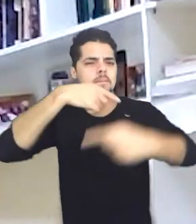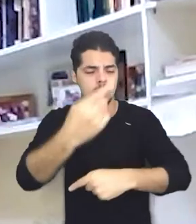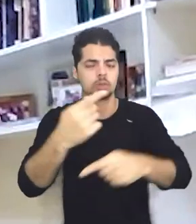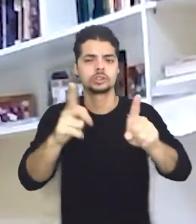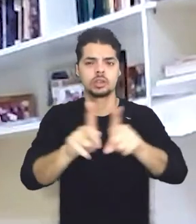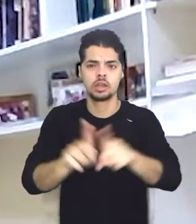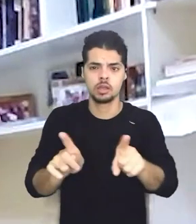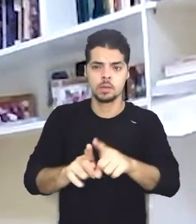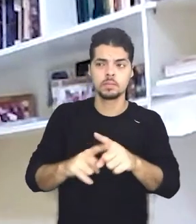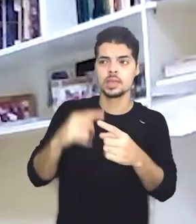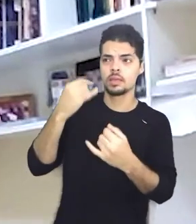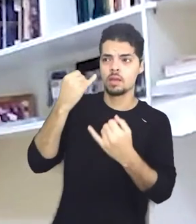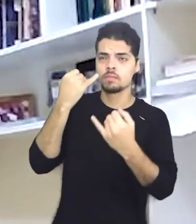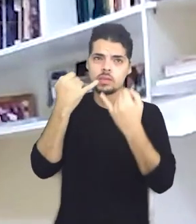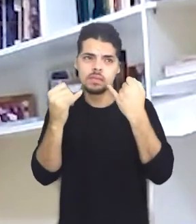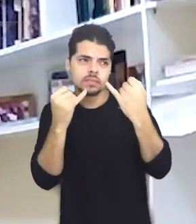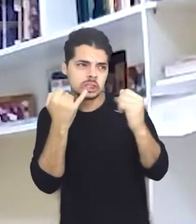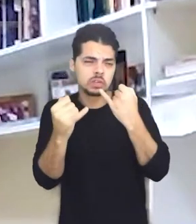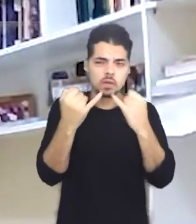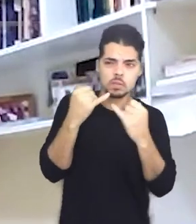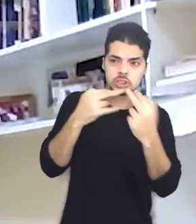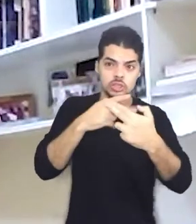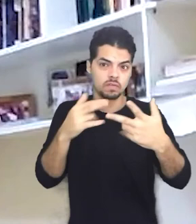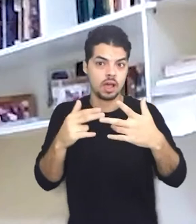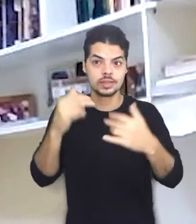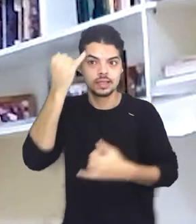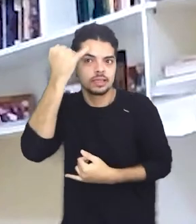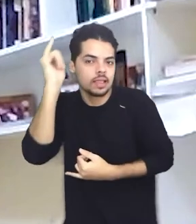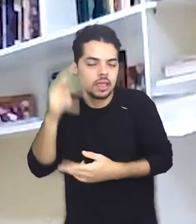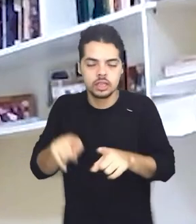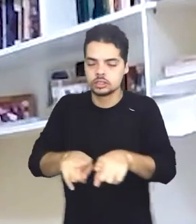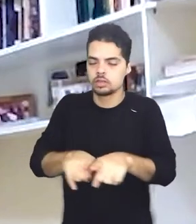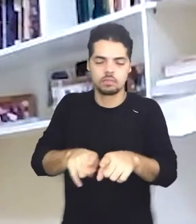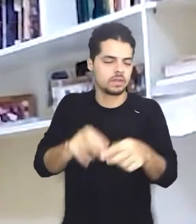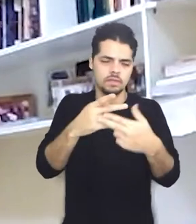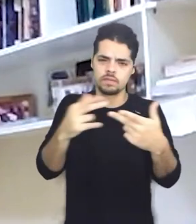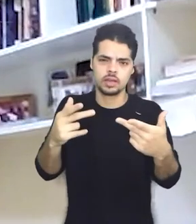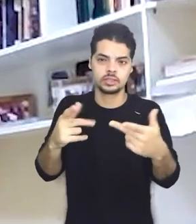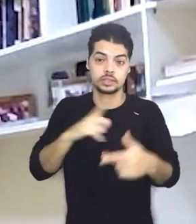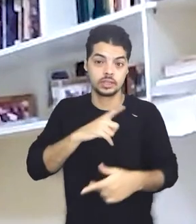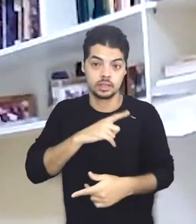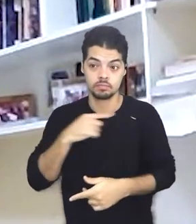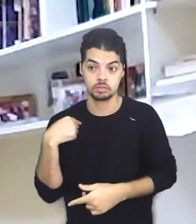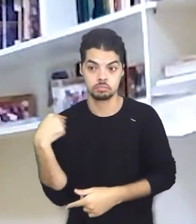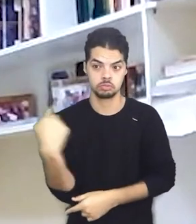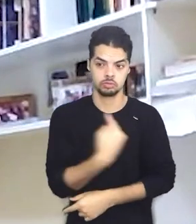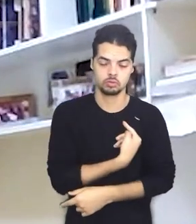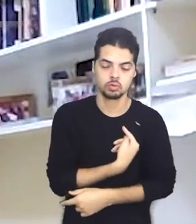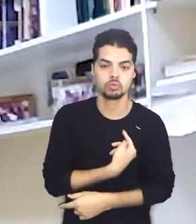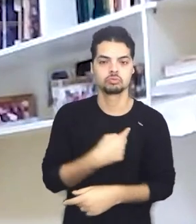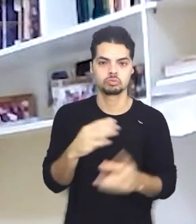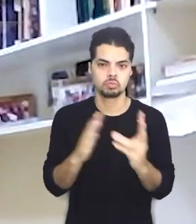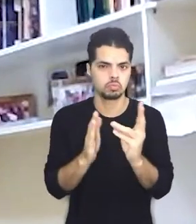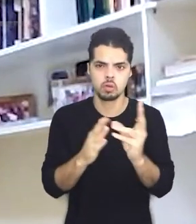pós-independência que se fortaleceu a preocupação com a elaboração de ideias sobre a nossa identidade nacional, sobre o que